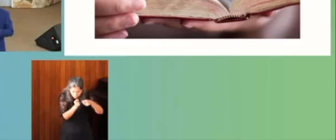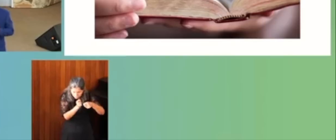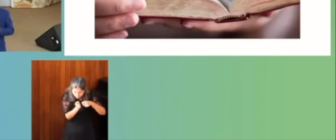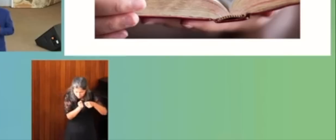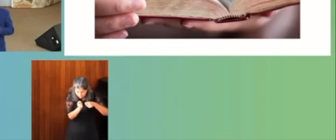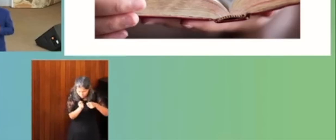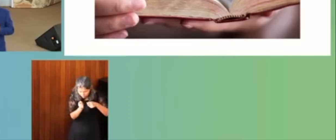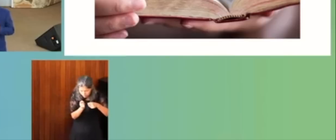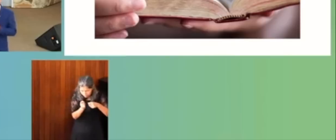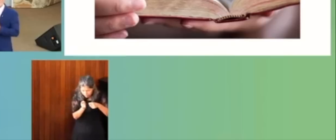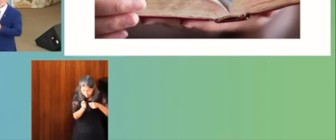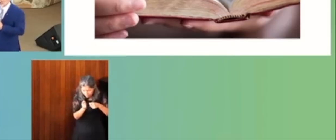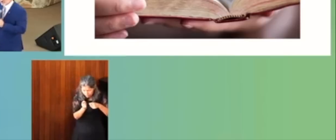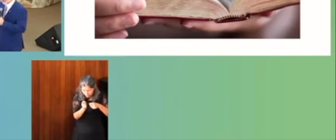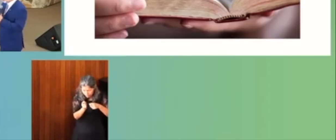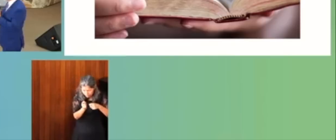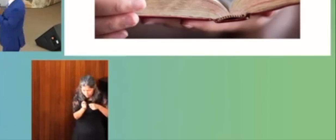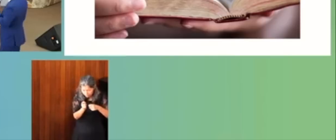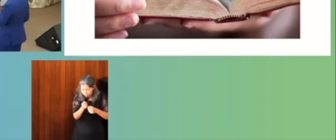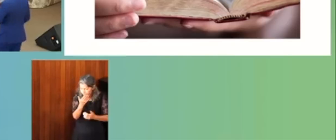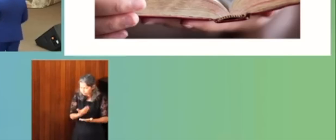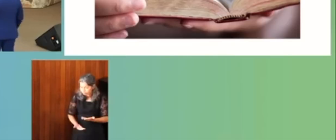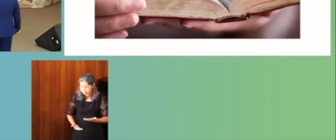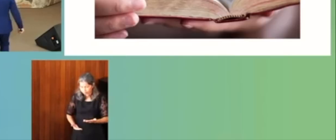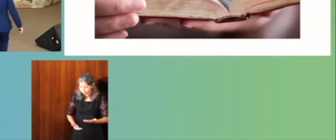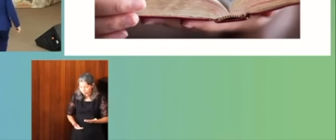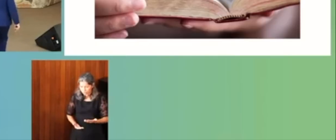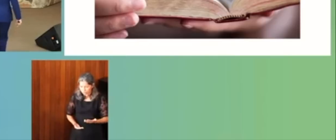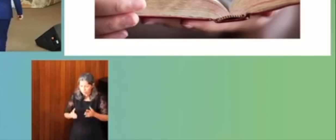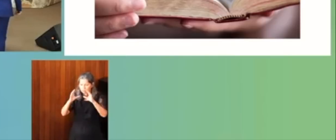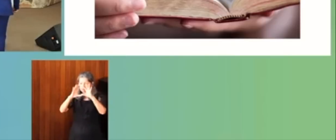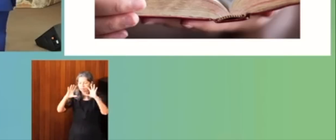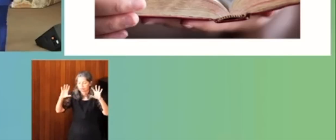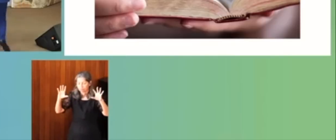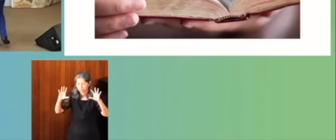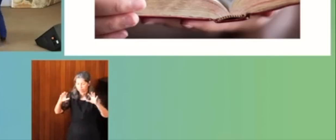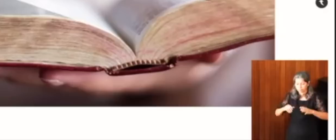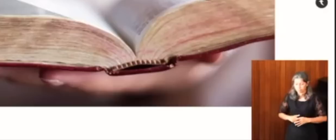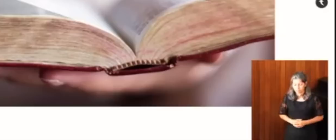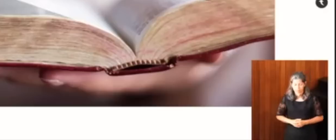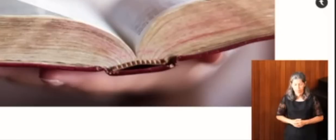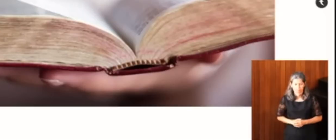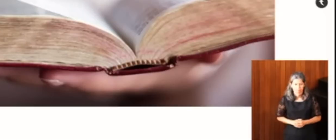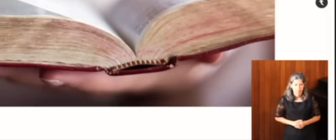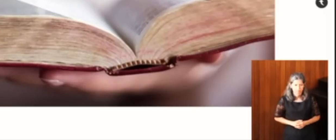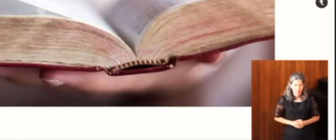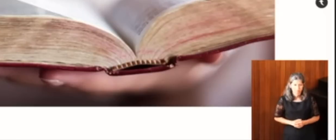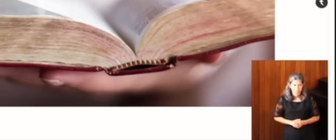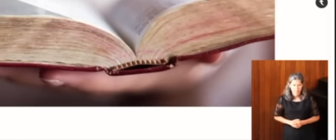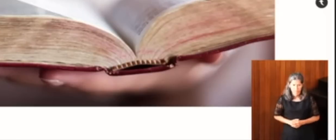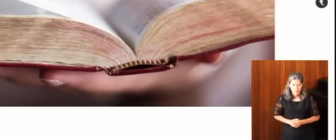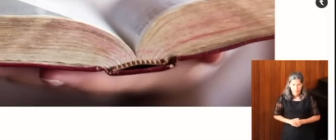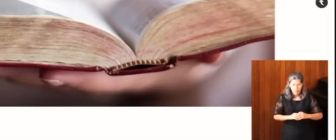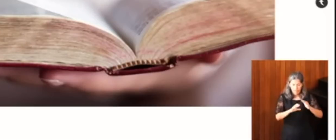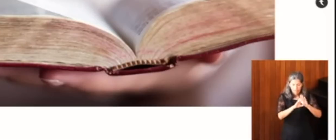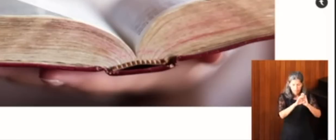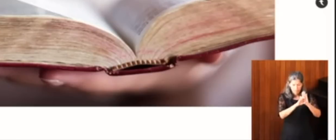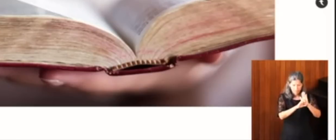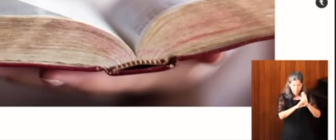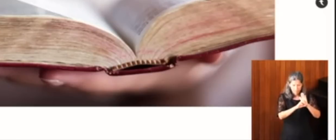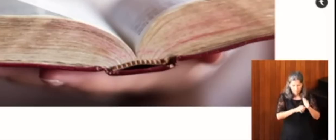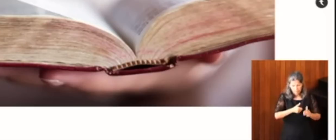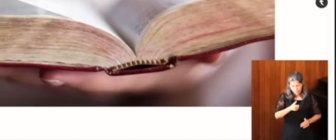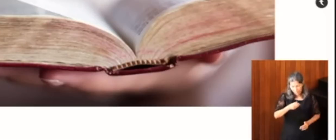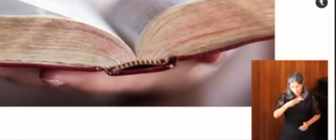esperança. Tá? Esqueça as bestas por um momento. Vamos para o 14. Capítulo 14, de 1 a 7.